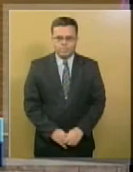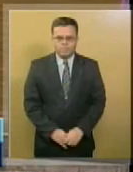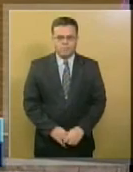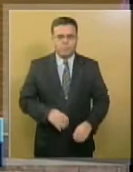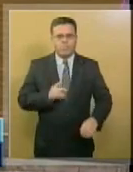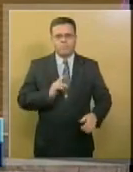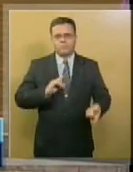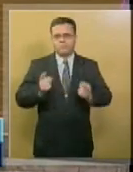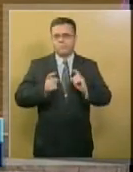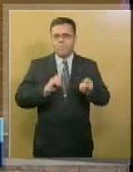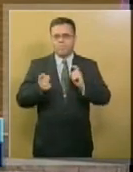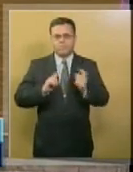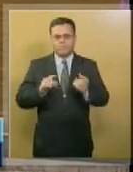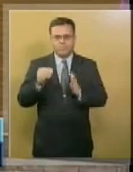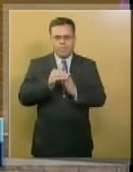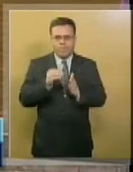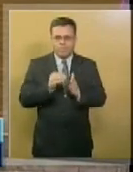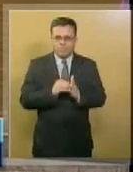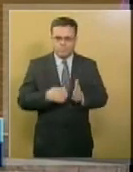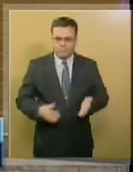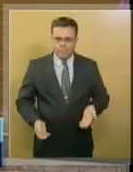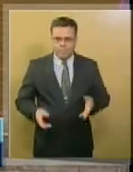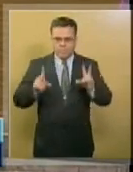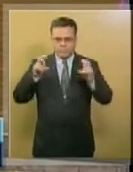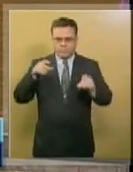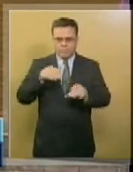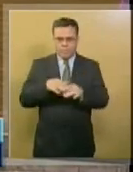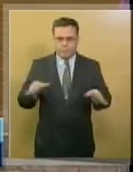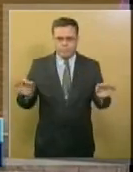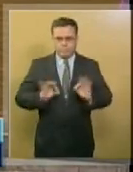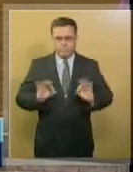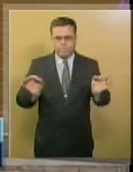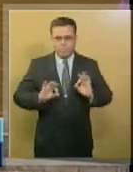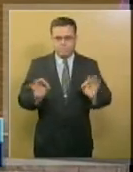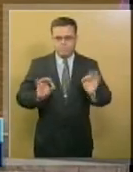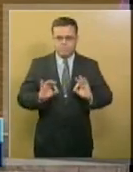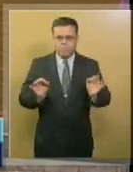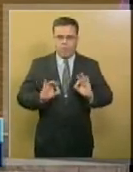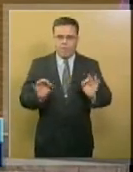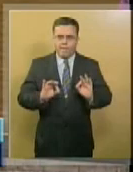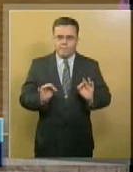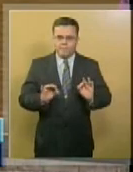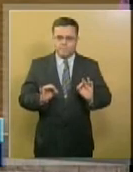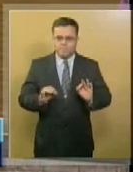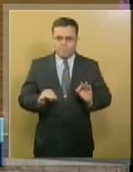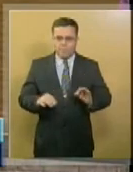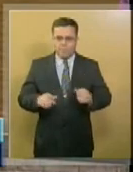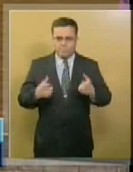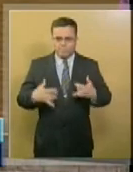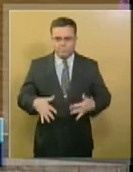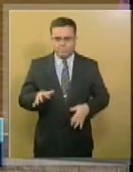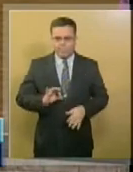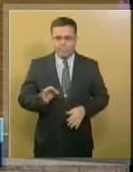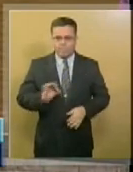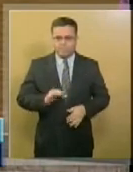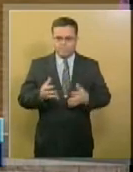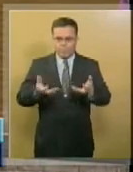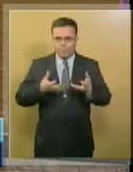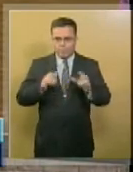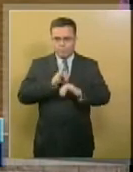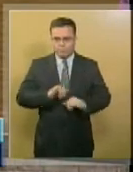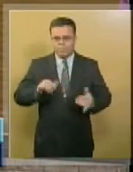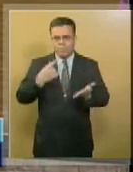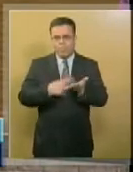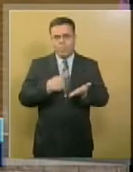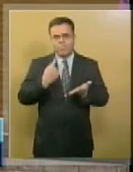Não havendo oradores no pequeno expediente, nem matéria a ser deliberada na explicação pessoal, quero informar que, de acordo